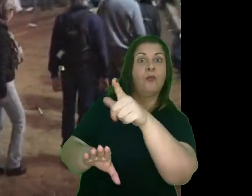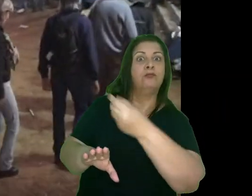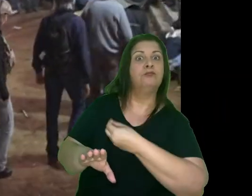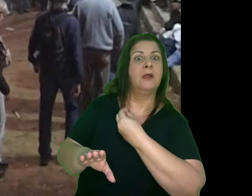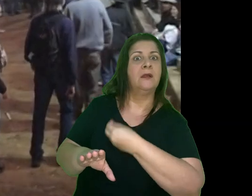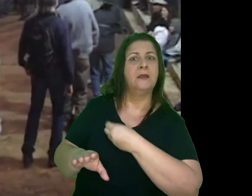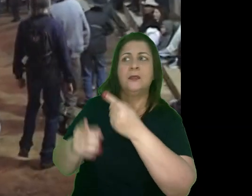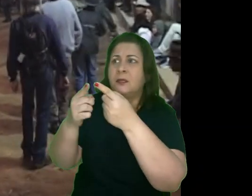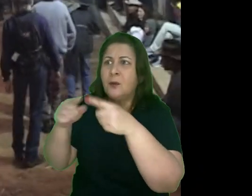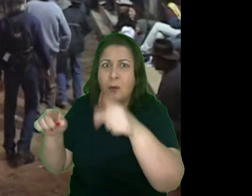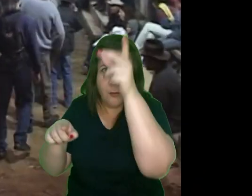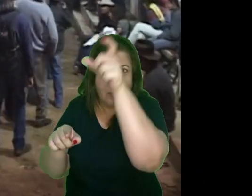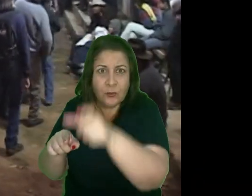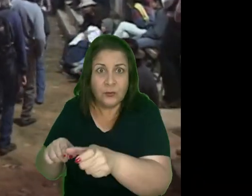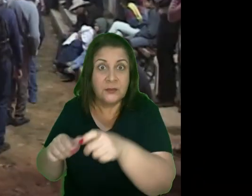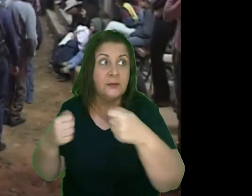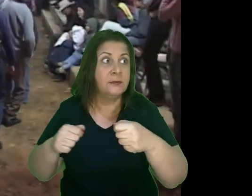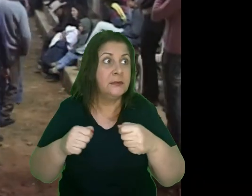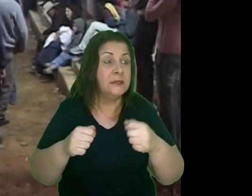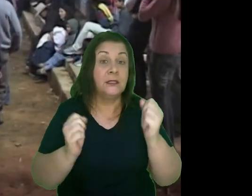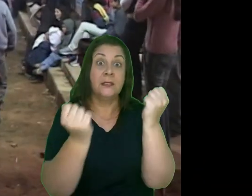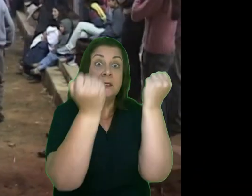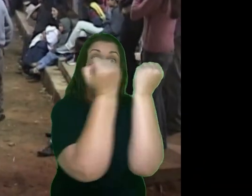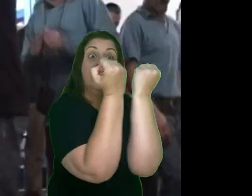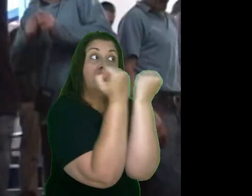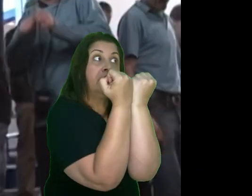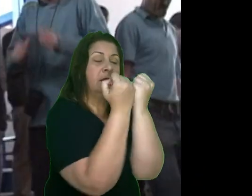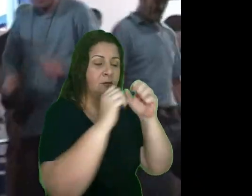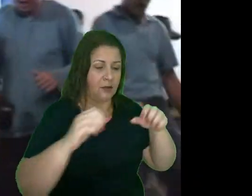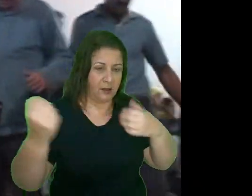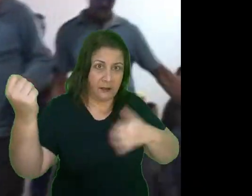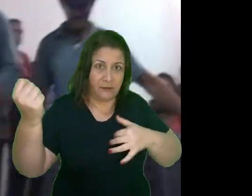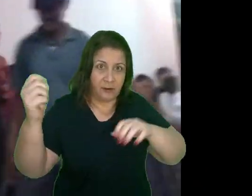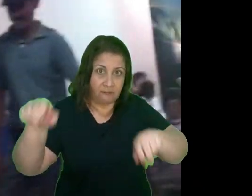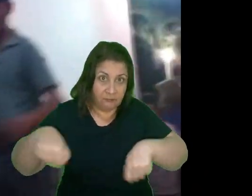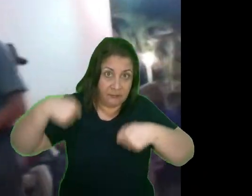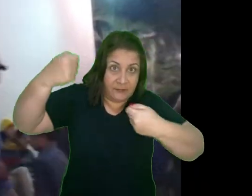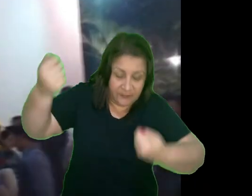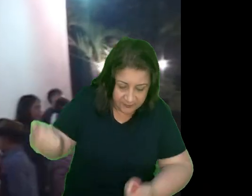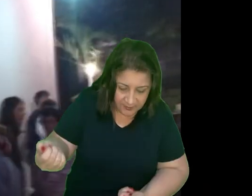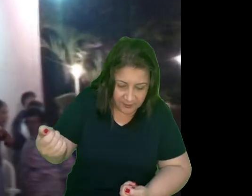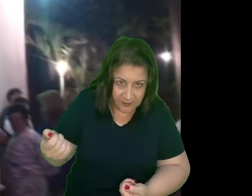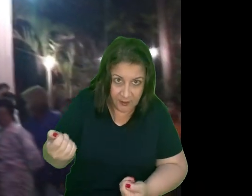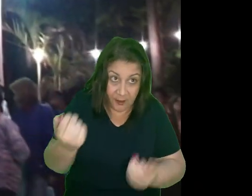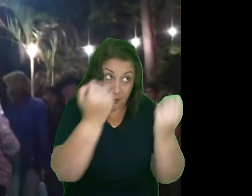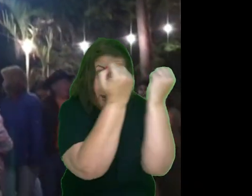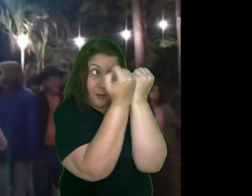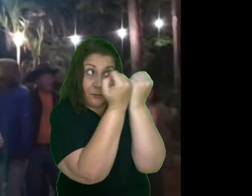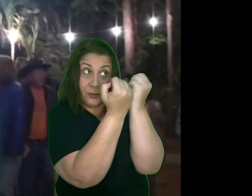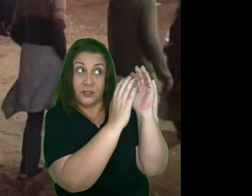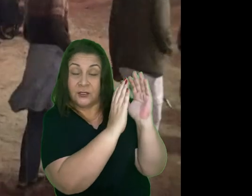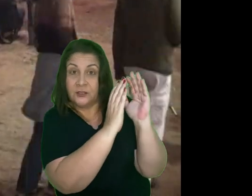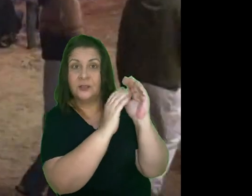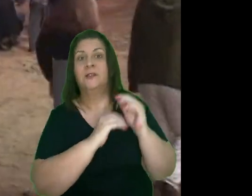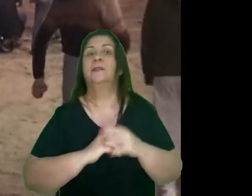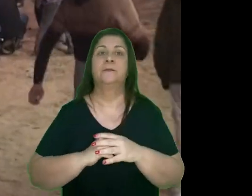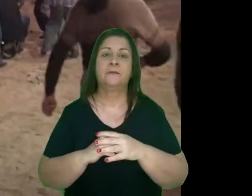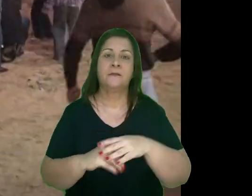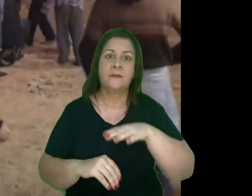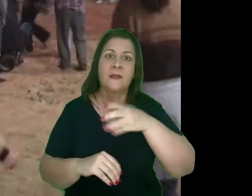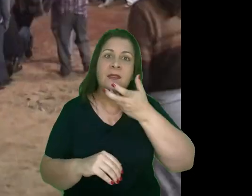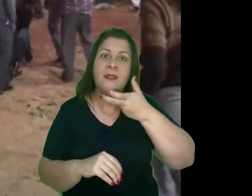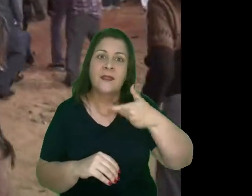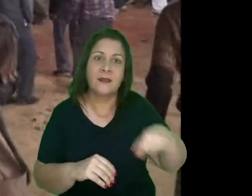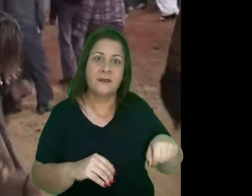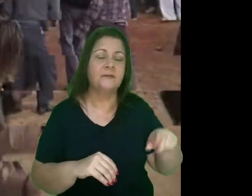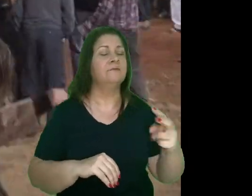vida do músico, que dependia de truques de defesa, como virar a viola para baixo para evitar o efeito da mandinga.